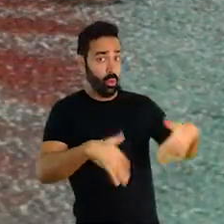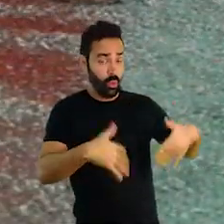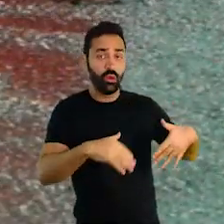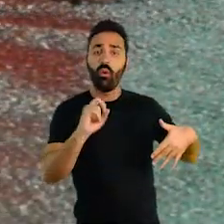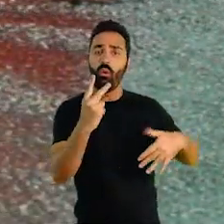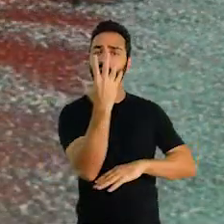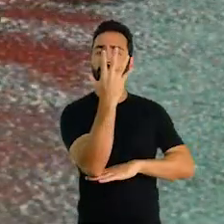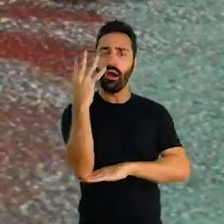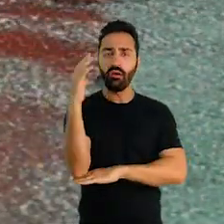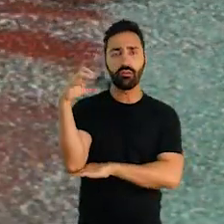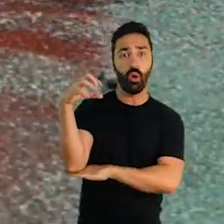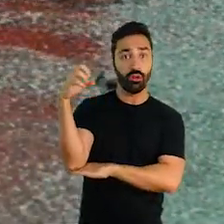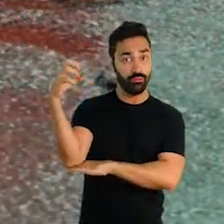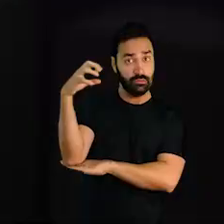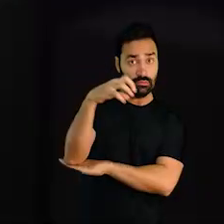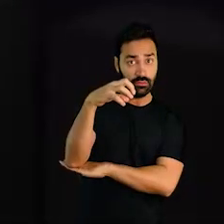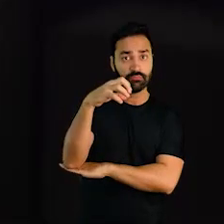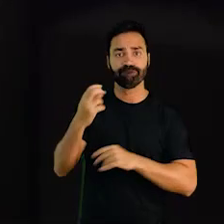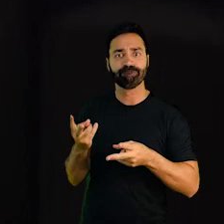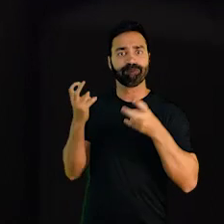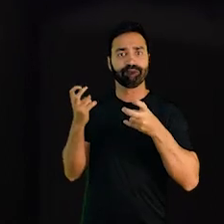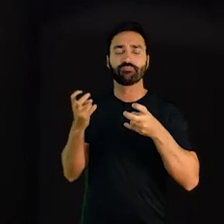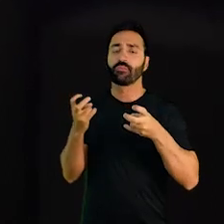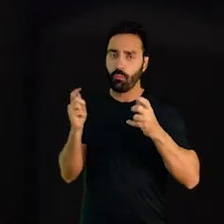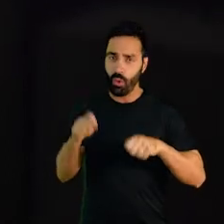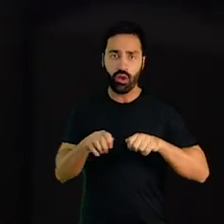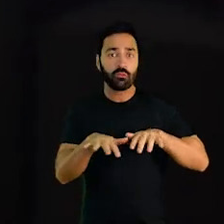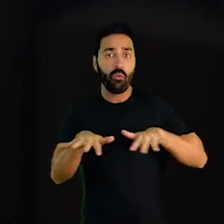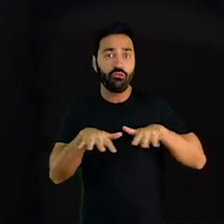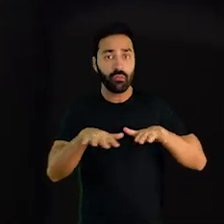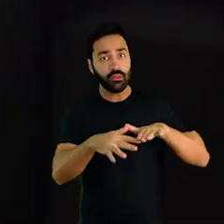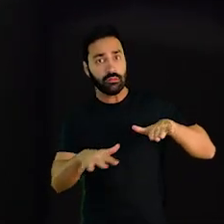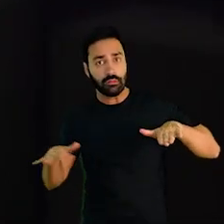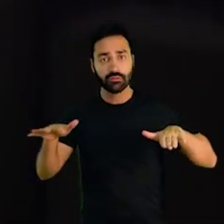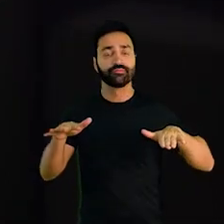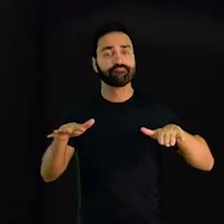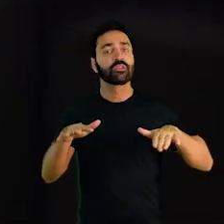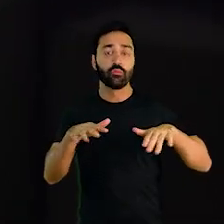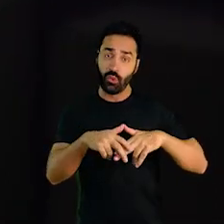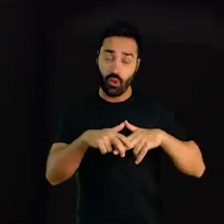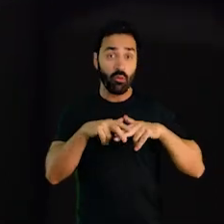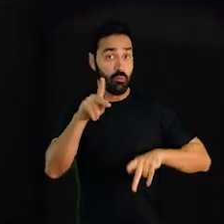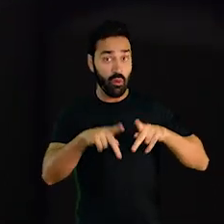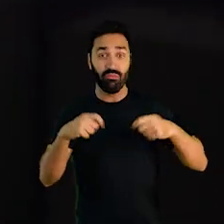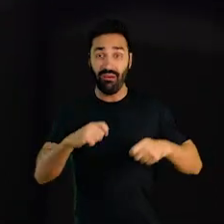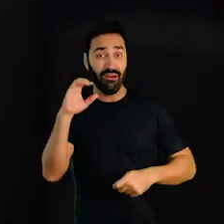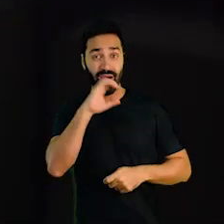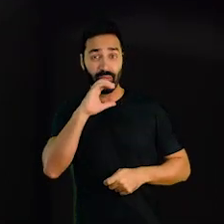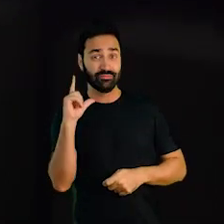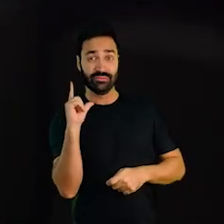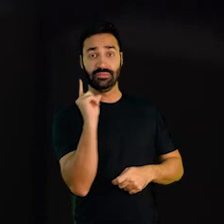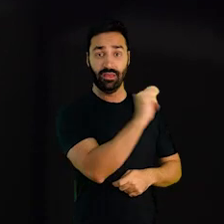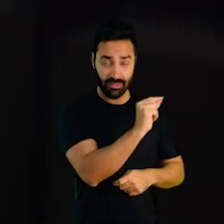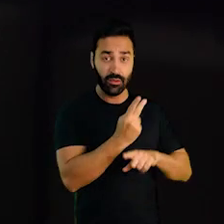residência ou inclinação de árvores e postes, porque estes podem ser indícios de movimentação do terreno e a partir daí a população precisa